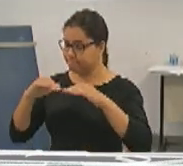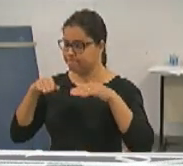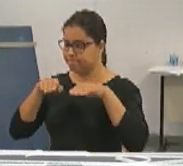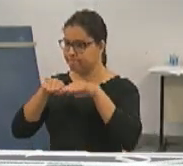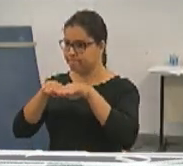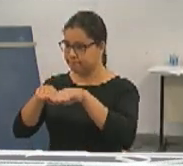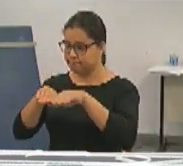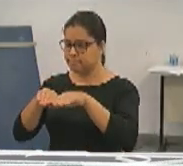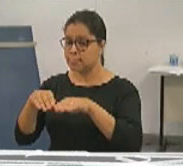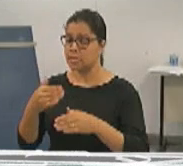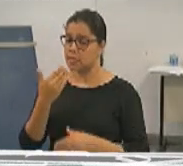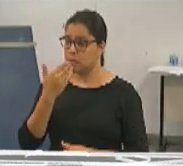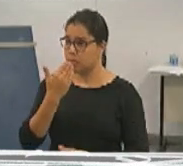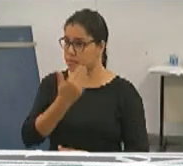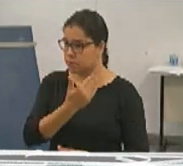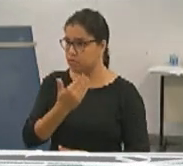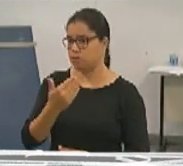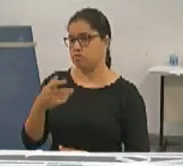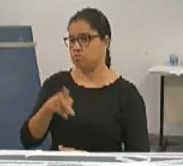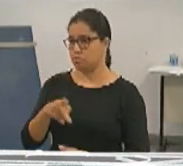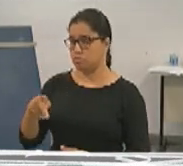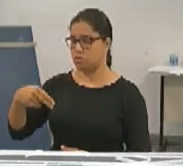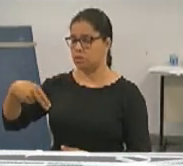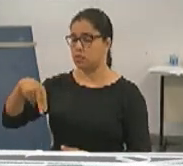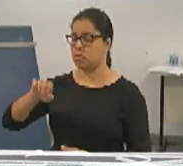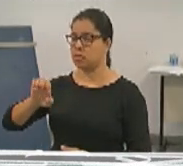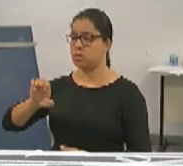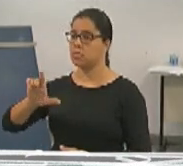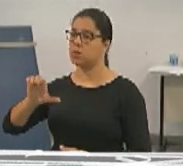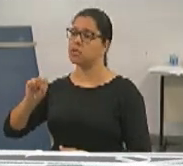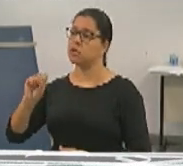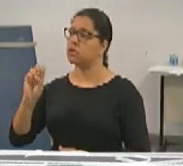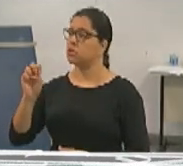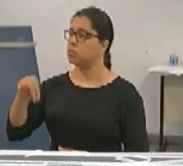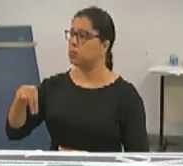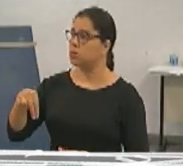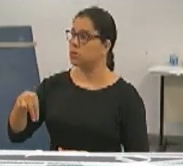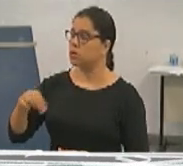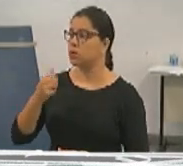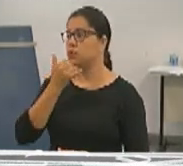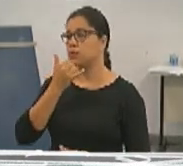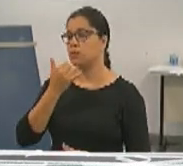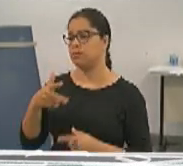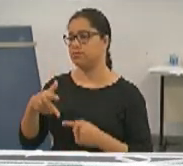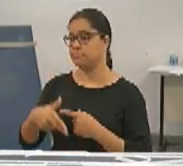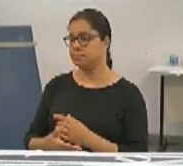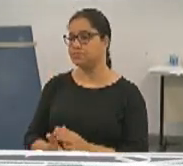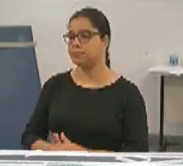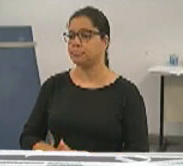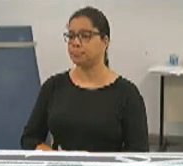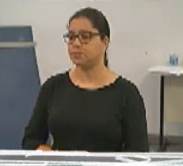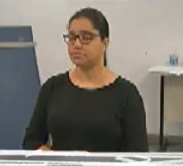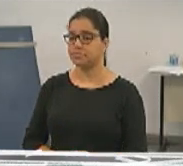Nelson que fizesse essa resolução, né? Fizesse a proposição de resolução. Ah, desculpa.